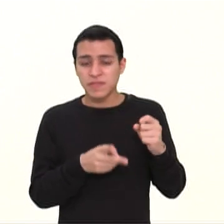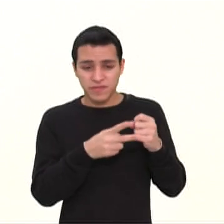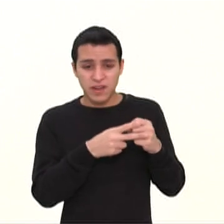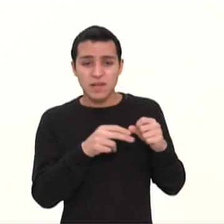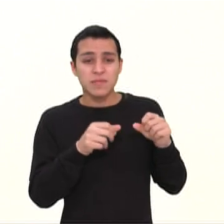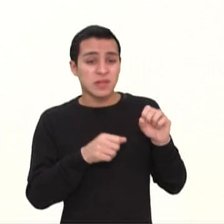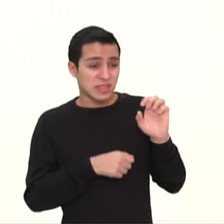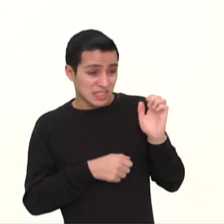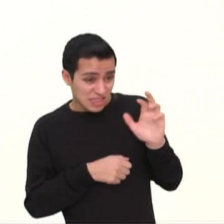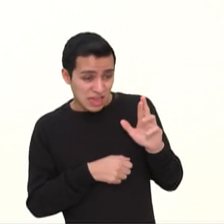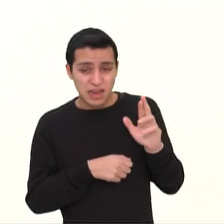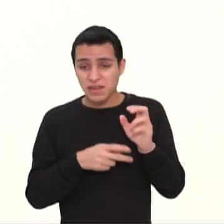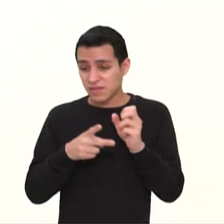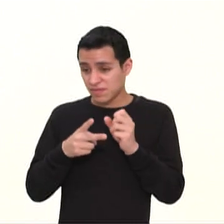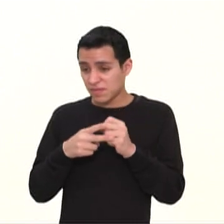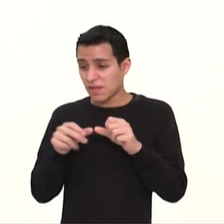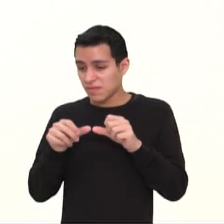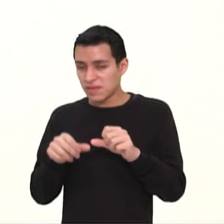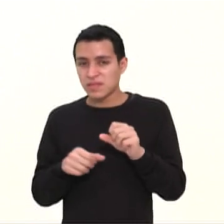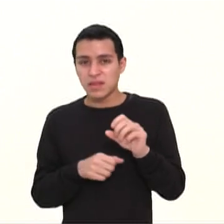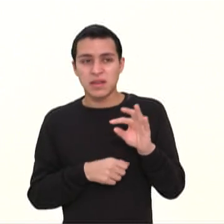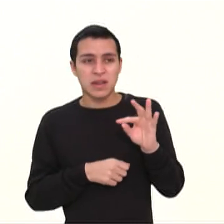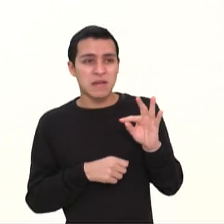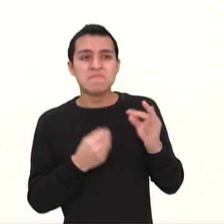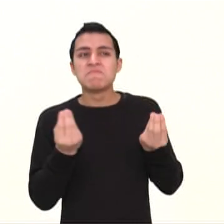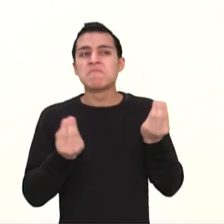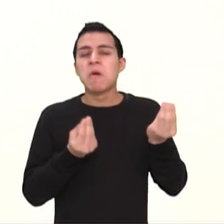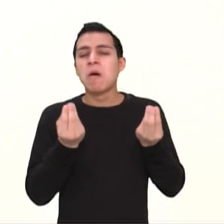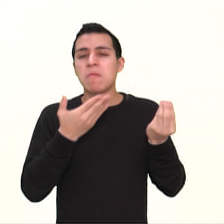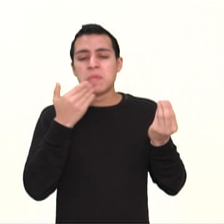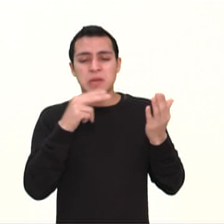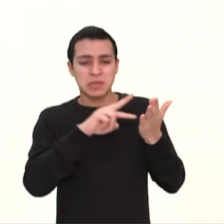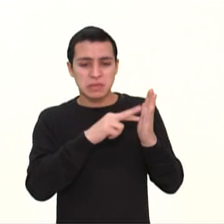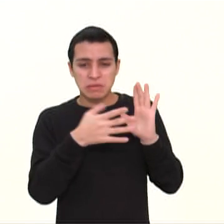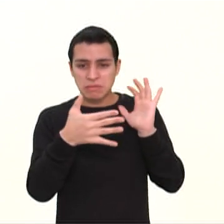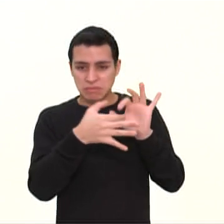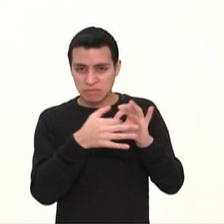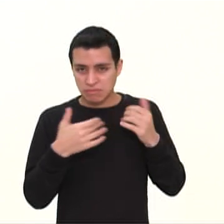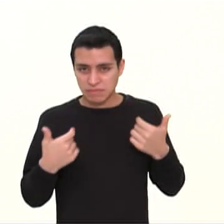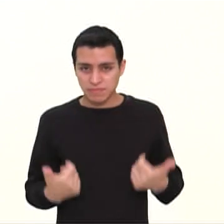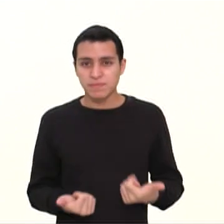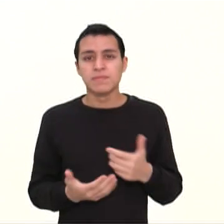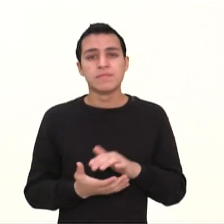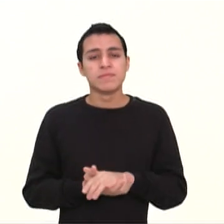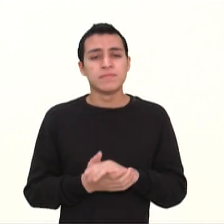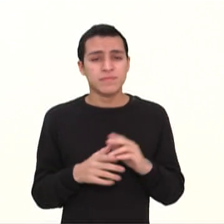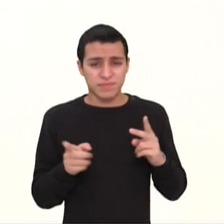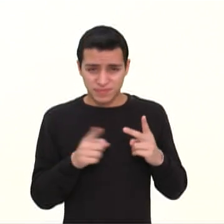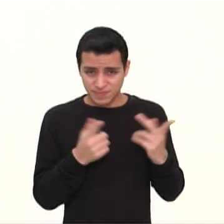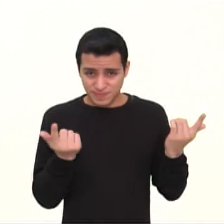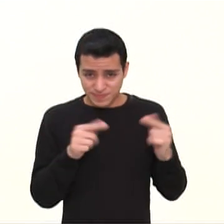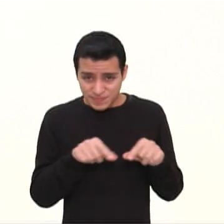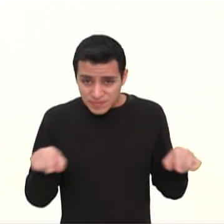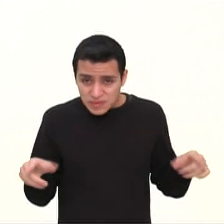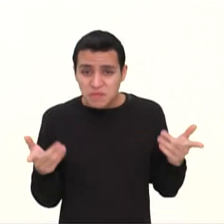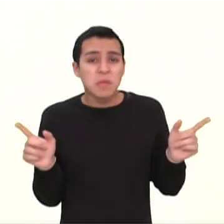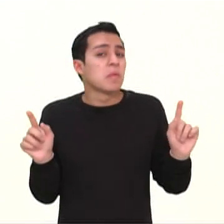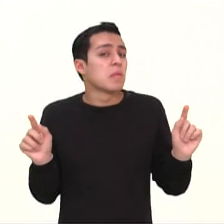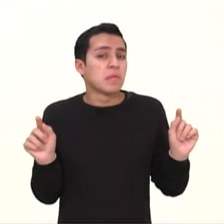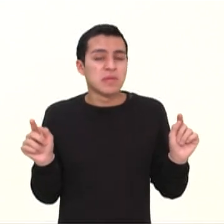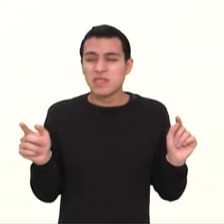nós vamos ter que observar a frase para ver qual a melhor significação que vai enquadrar para ele. Na segunda frase, traga